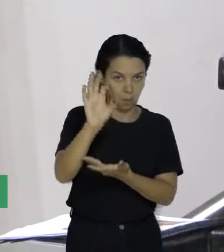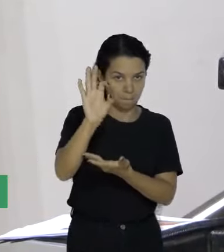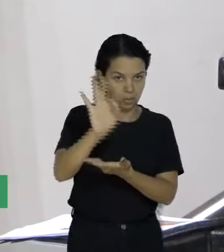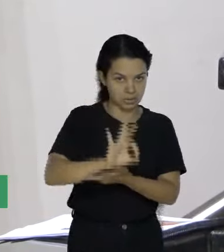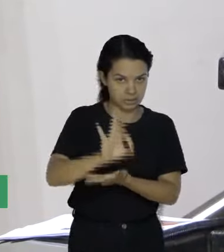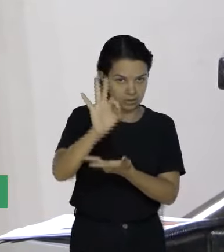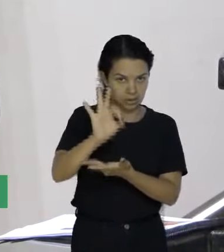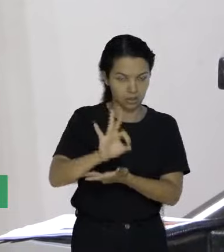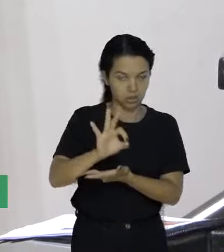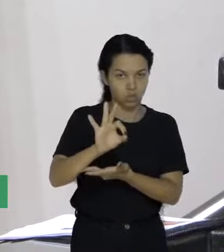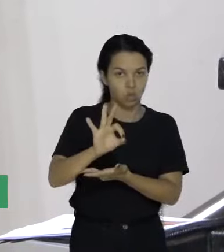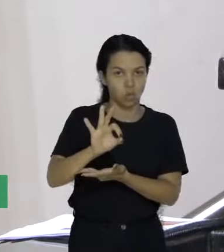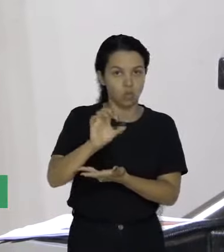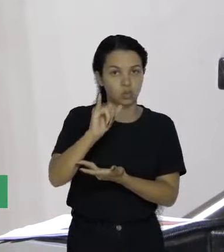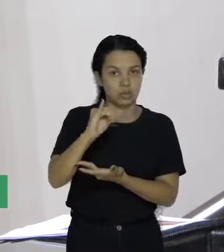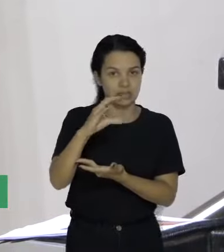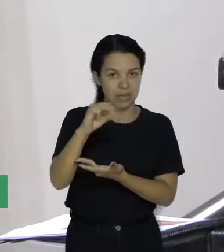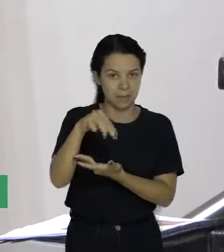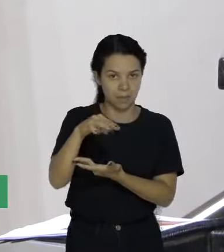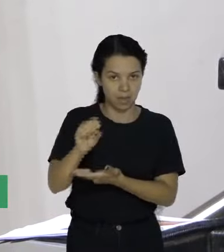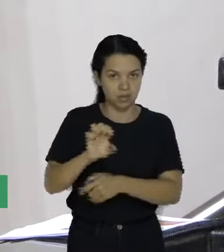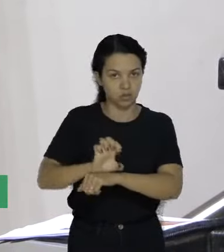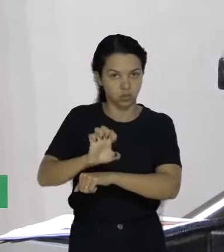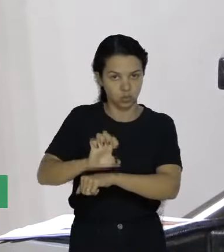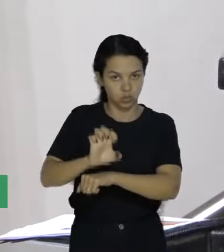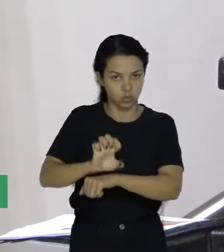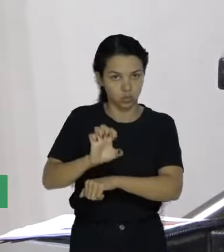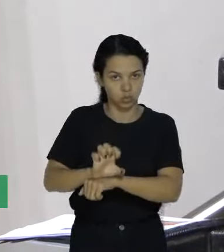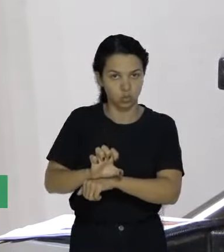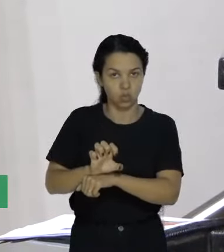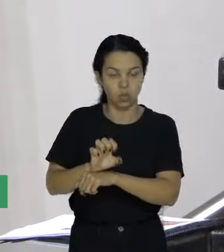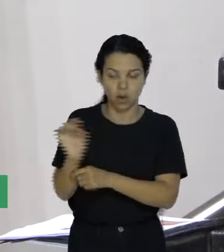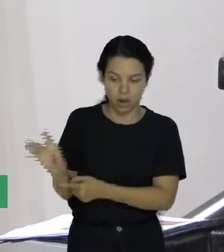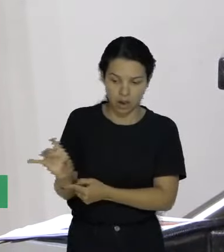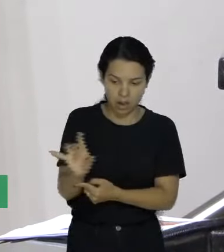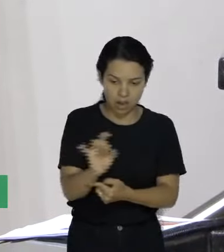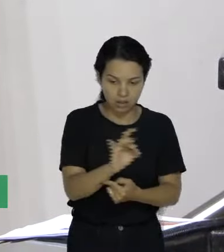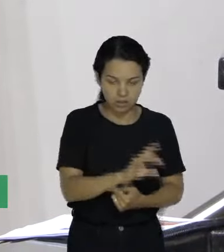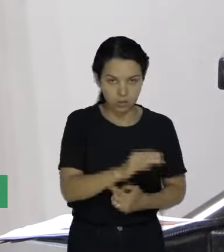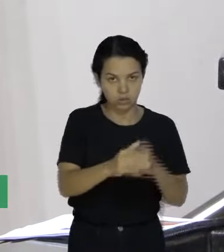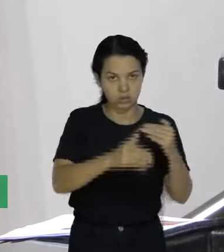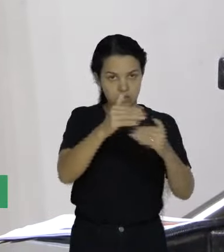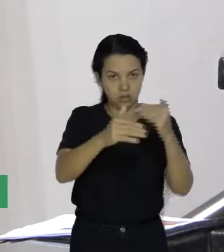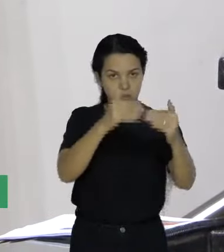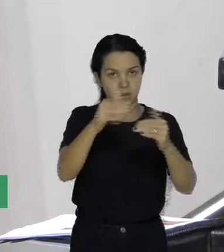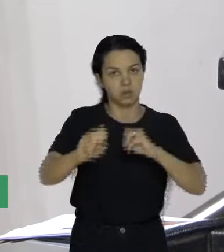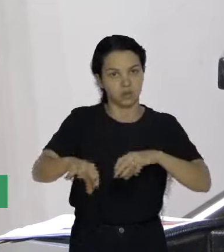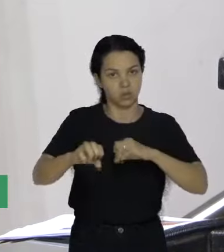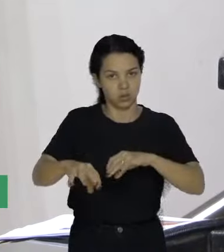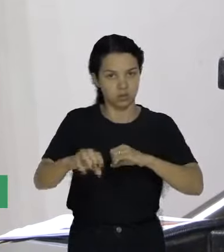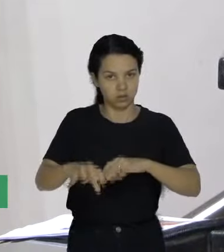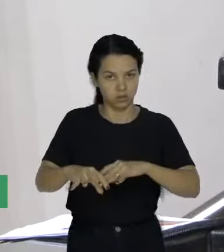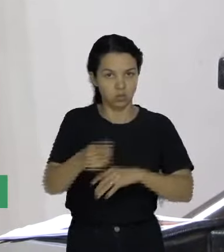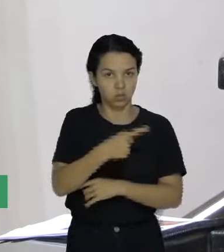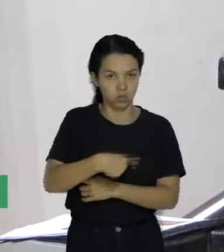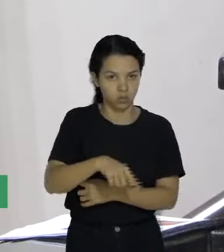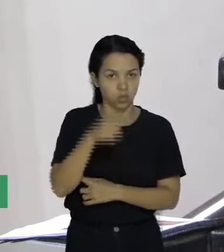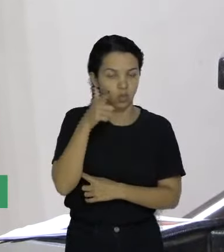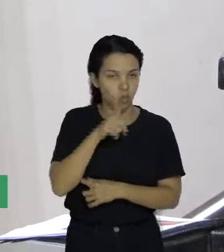aos Estados de acordo com os indicadores de desempenho na educação e com isso nós vamos